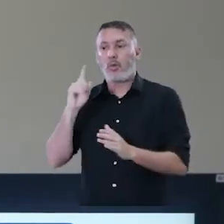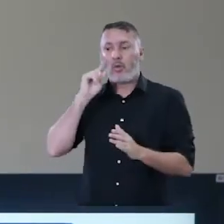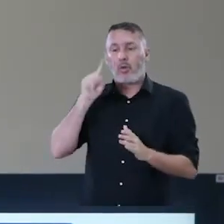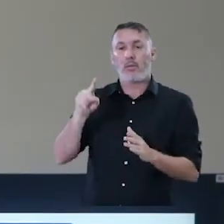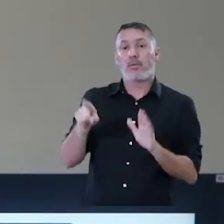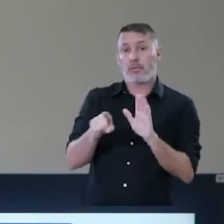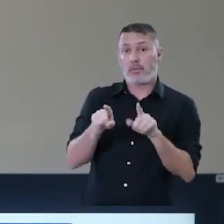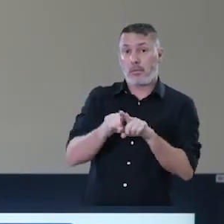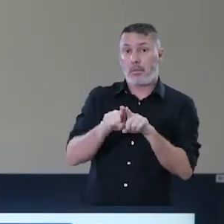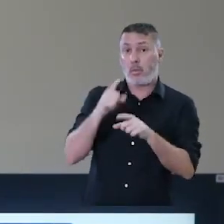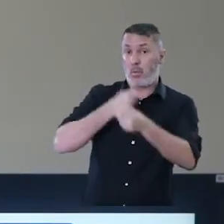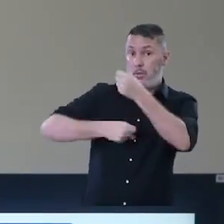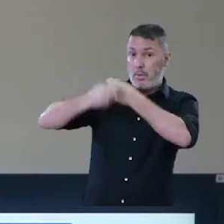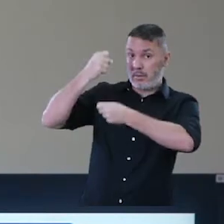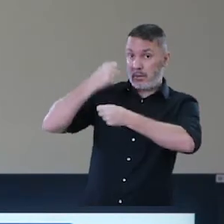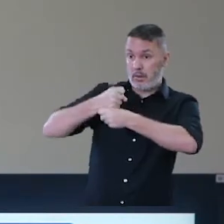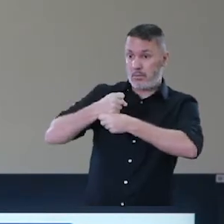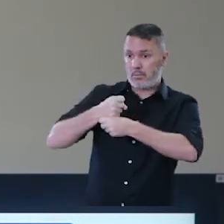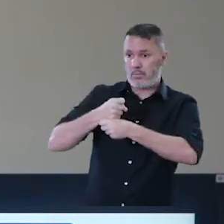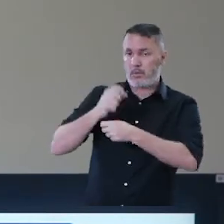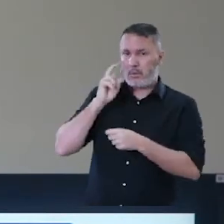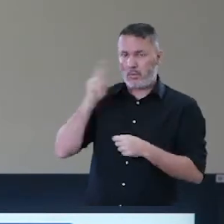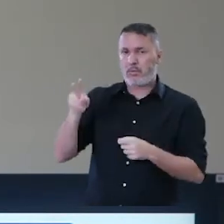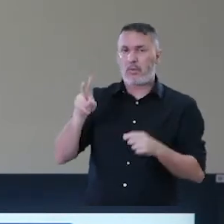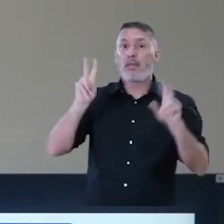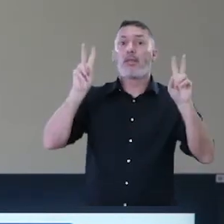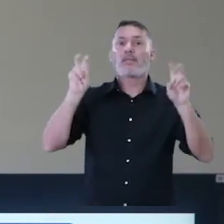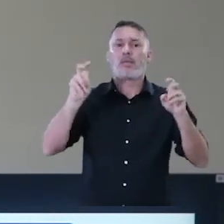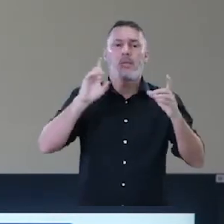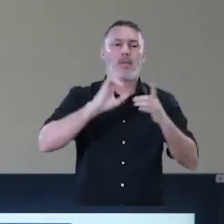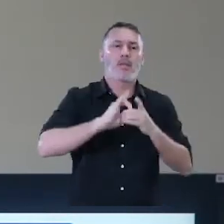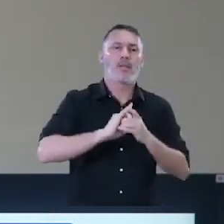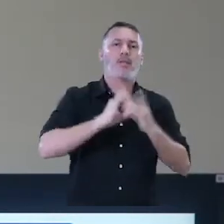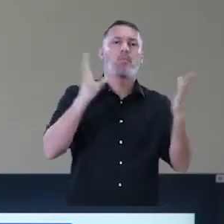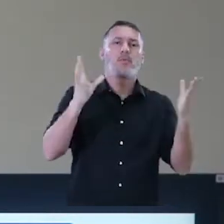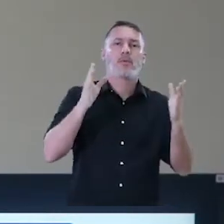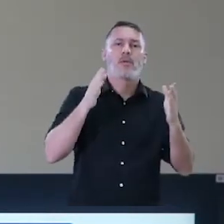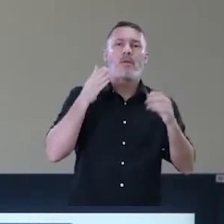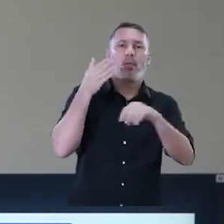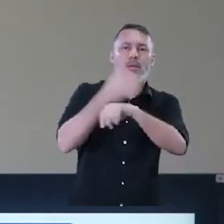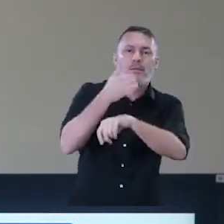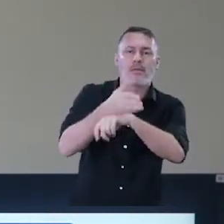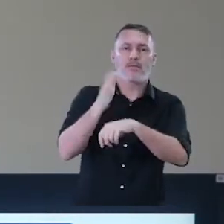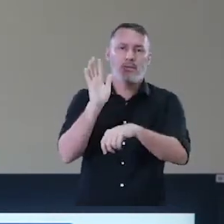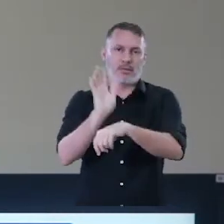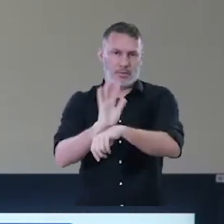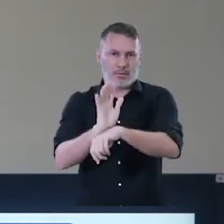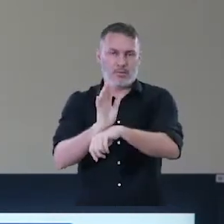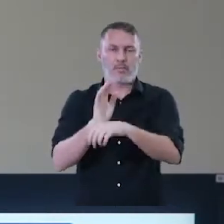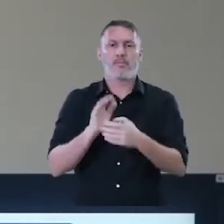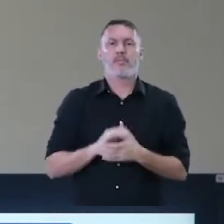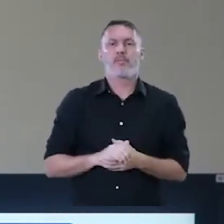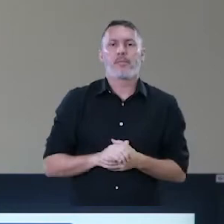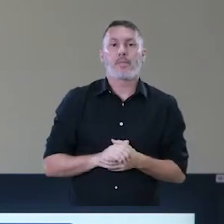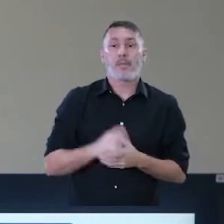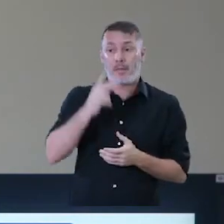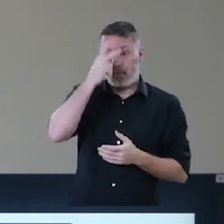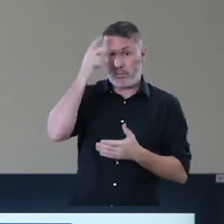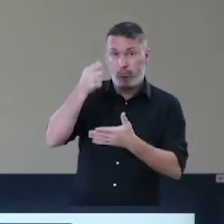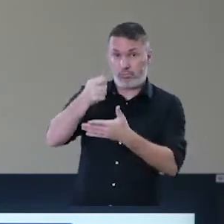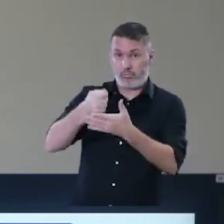um exemplo. Redação nota 1000 do ano passado. Democratização do acesso ao cinema. O que ele usa? Ele começa logo